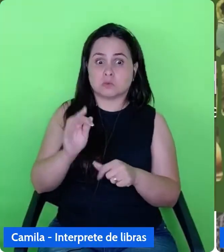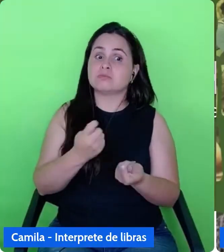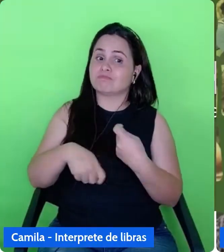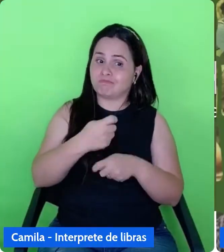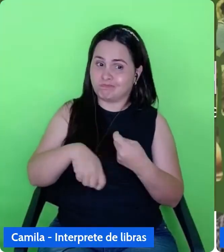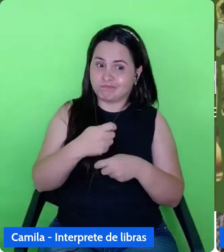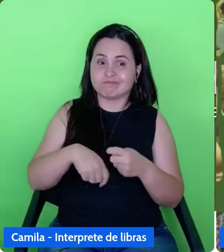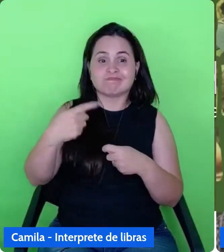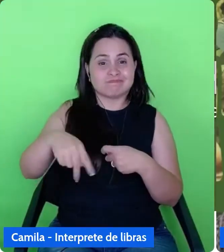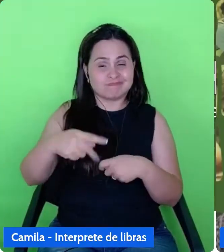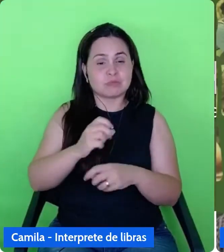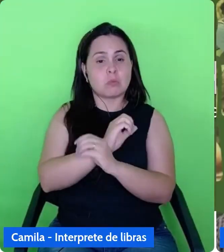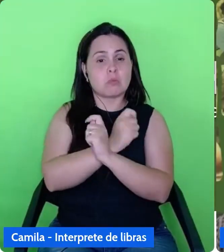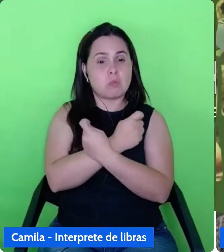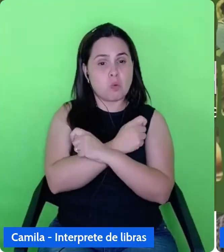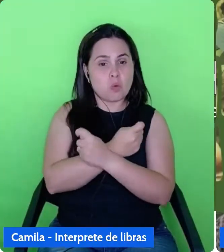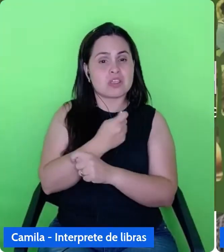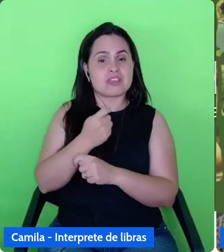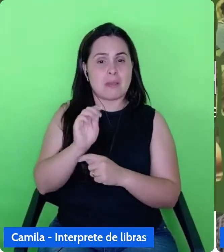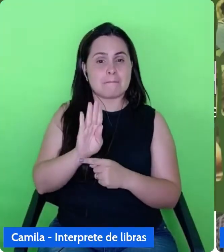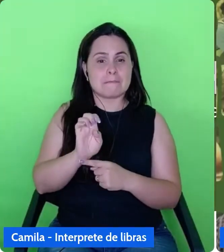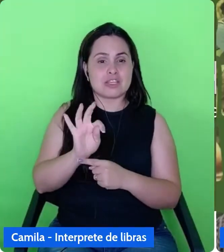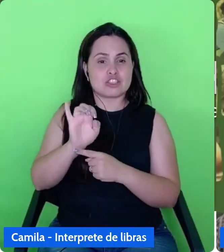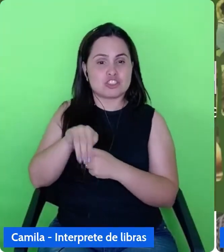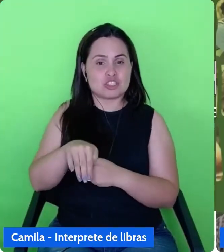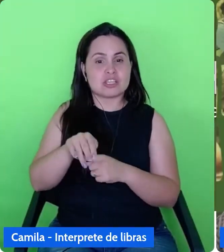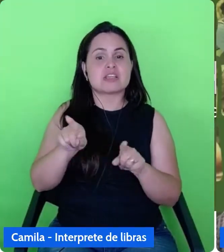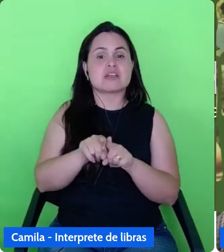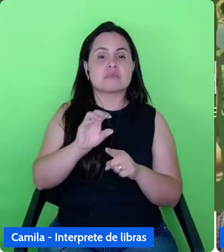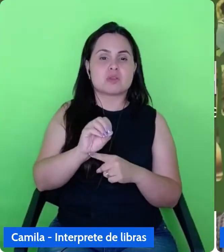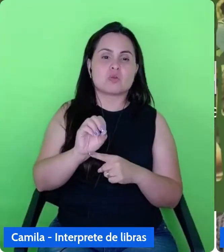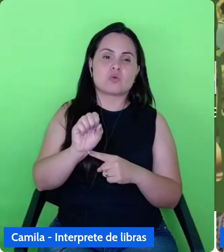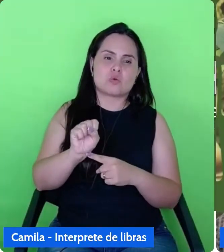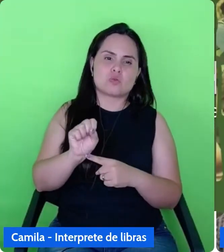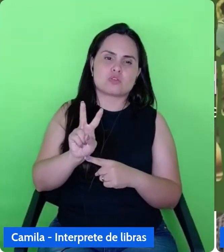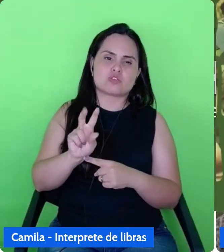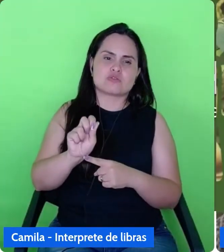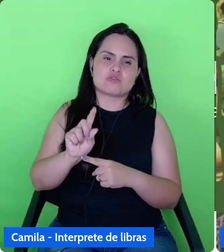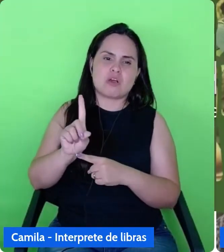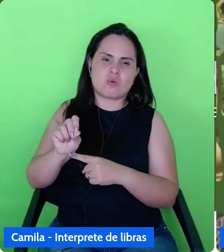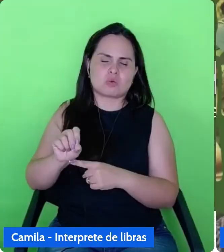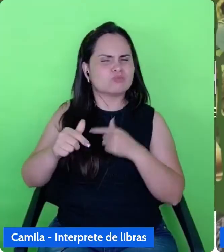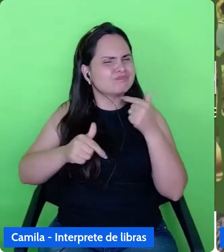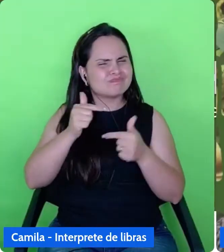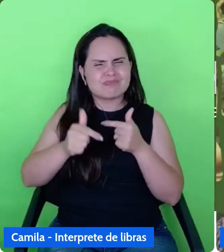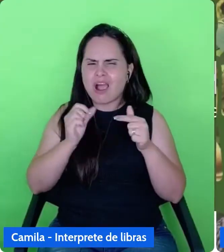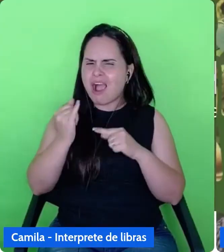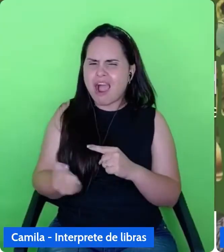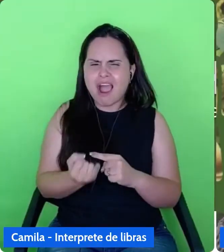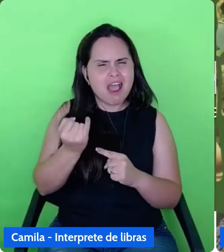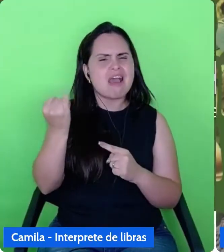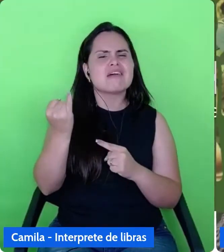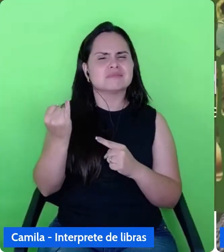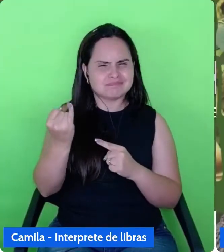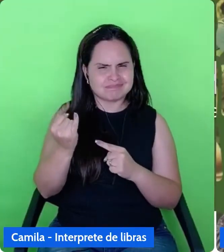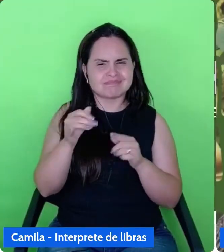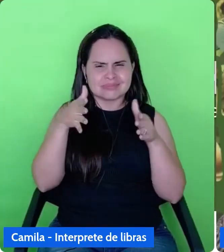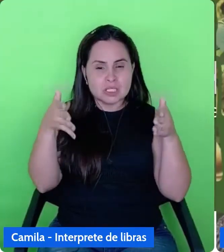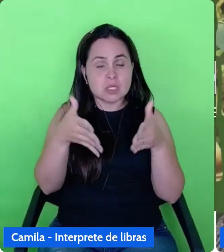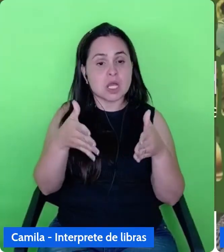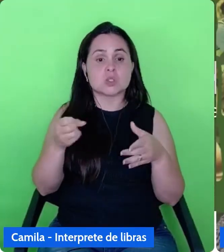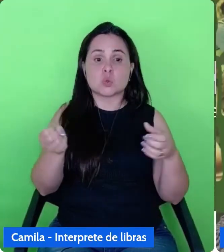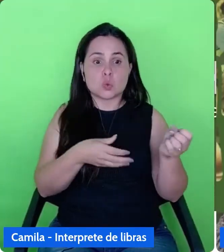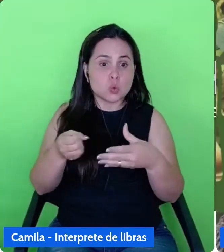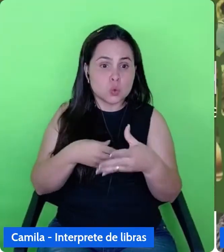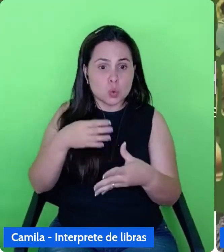da PUC Betim, professor Oswaldo Maurício de Oliveira, que tem um trabalho importantíssimo no Hub de Inovação da